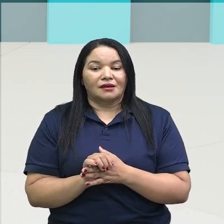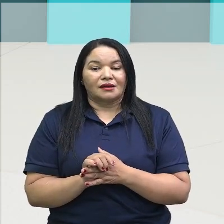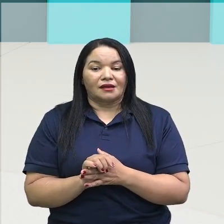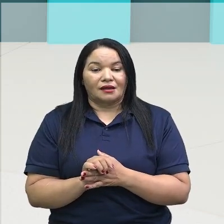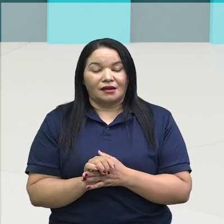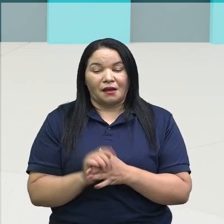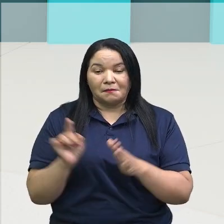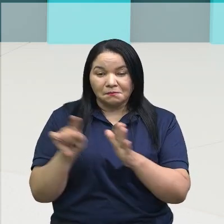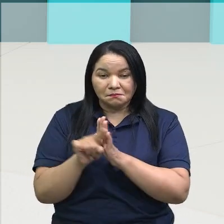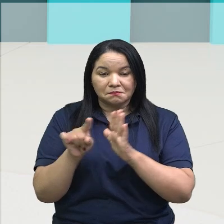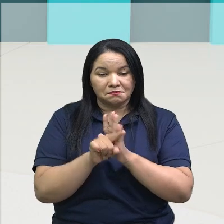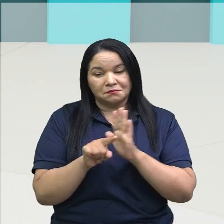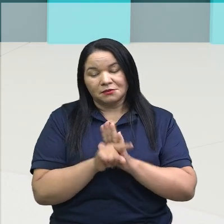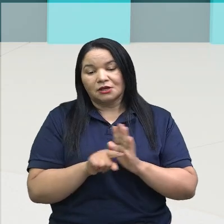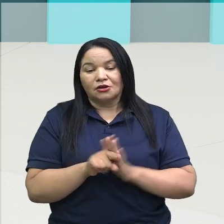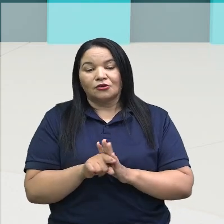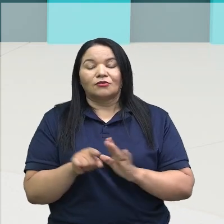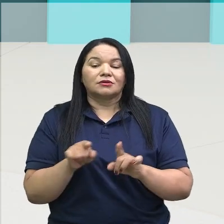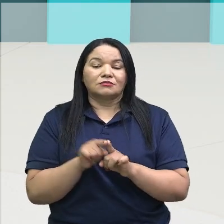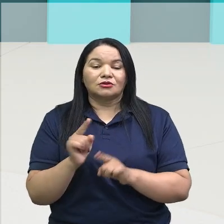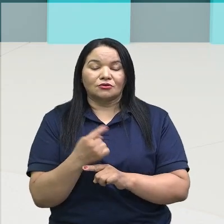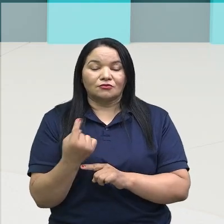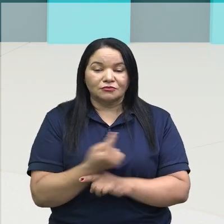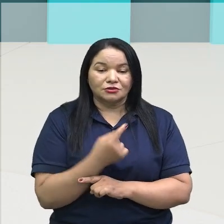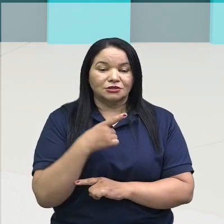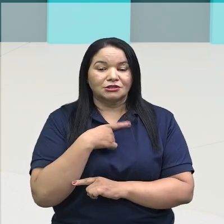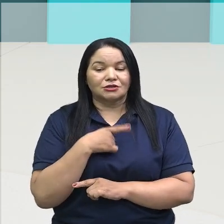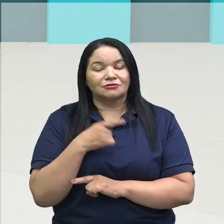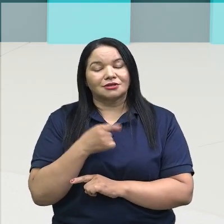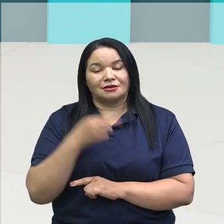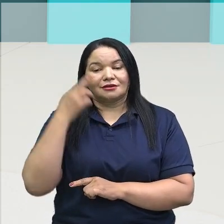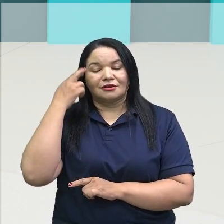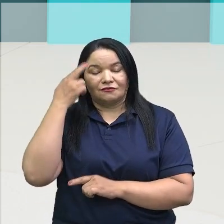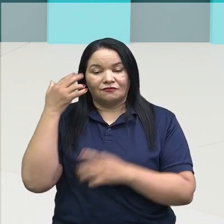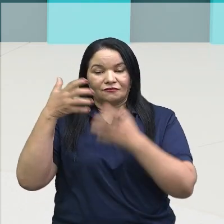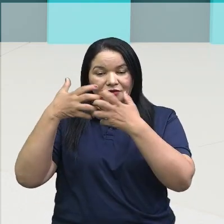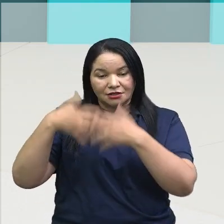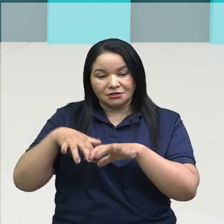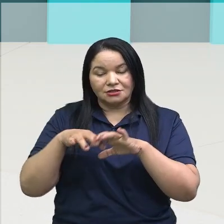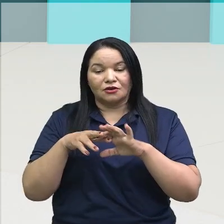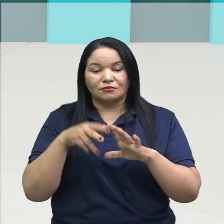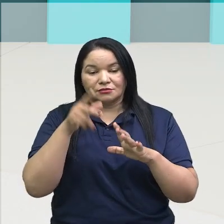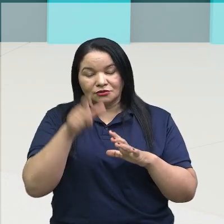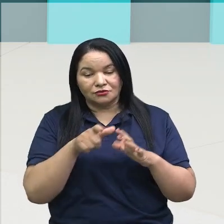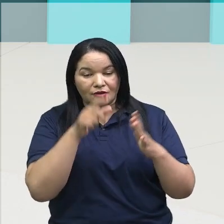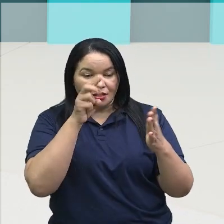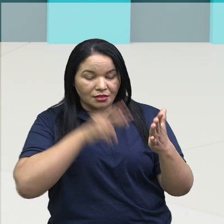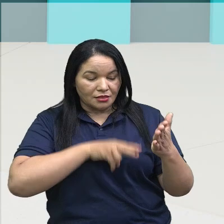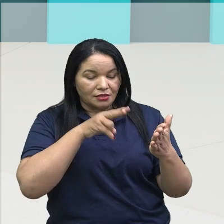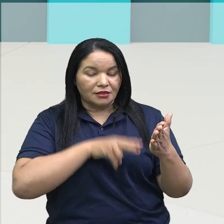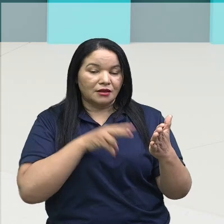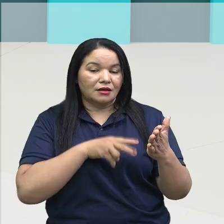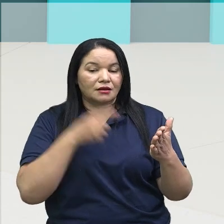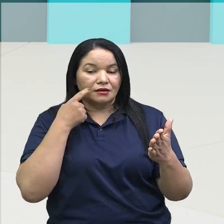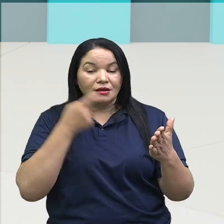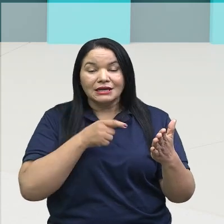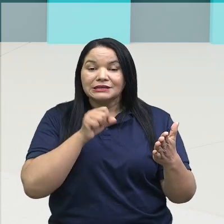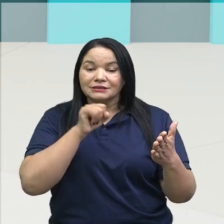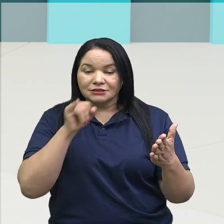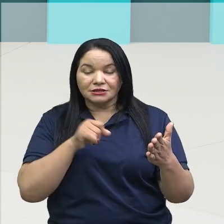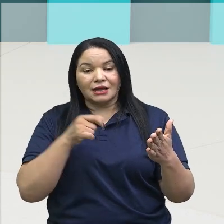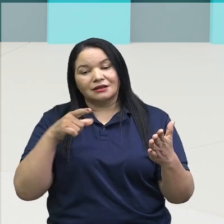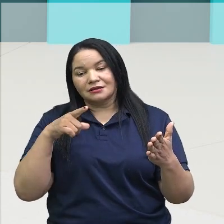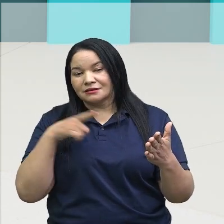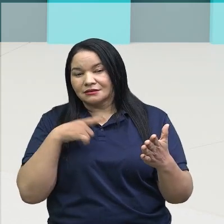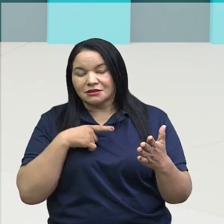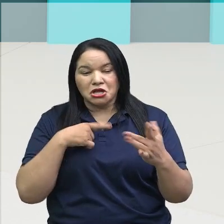do questionamento, em que nós vamos ter aí a reflexão do leitor quando se depara. Então, perceba que são apresentados diversos